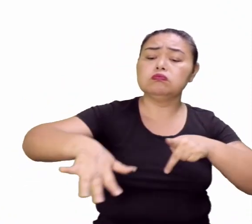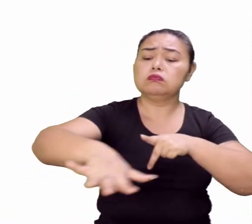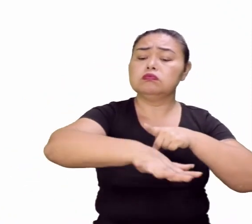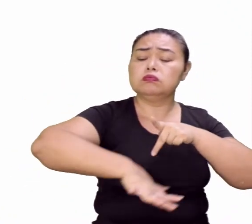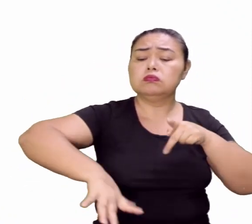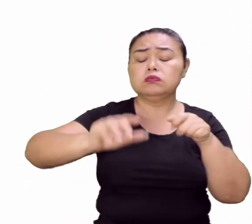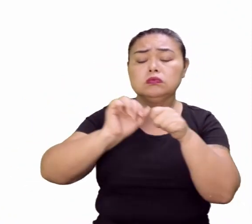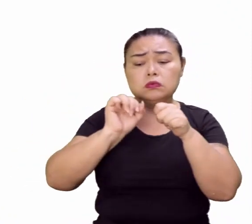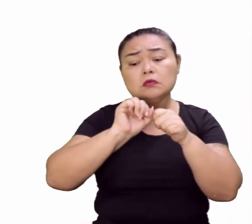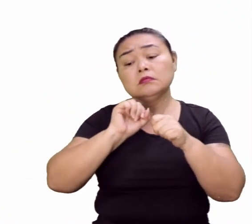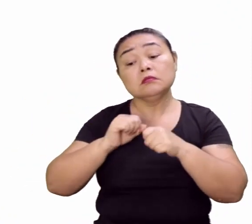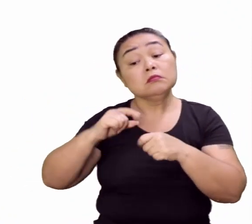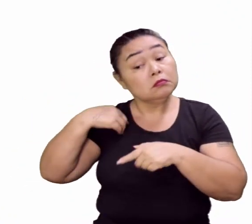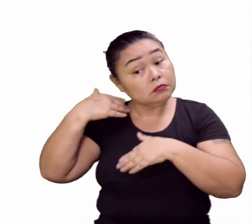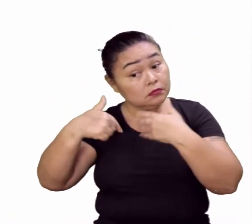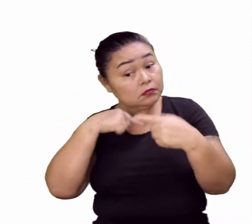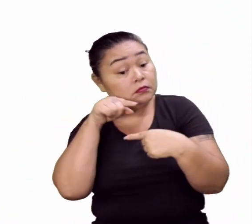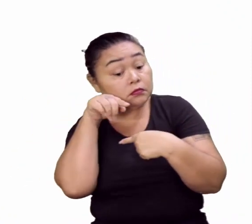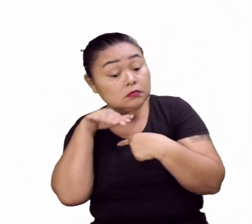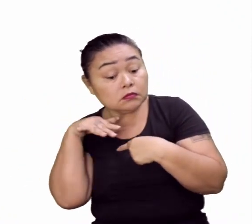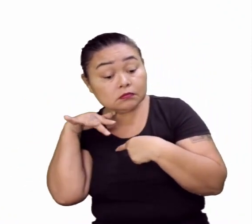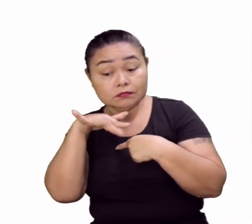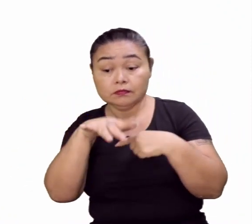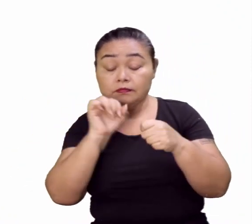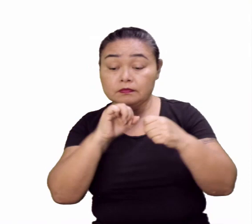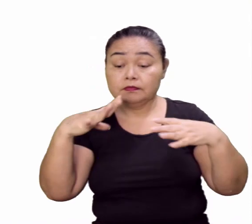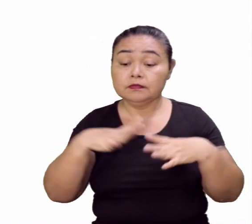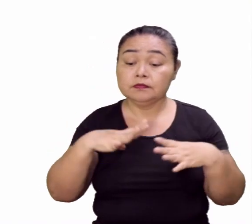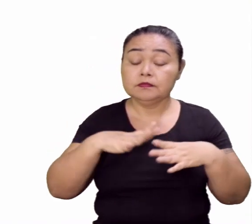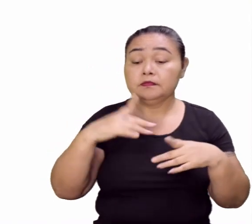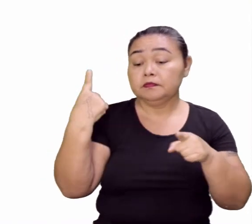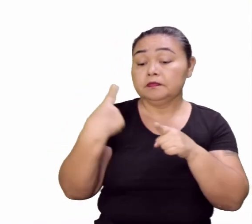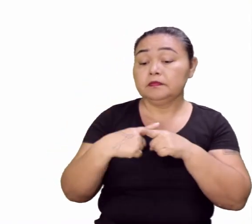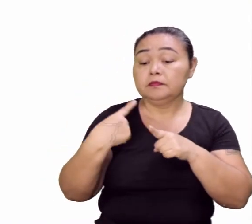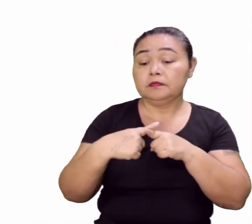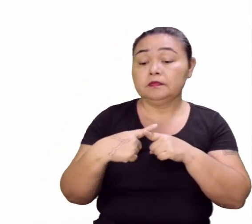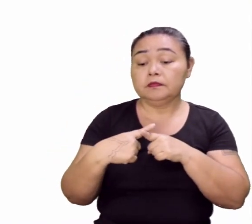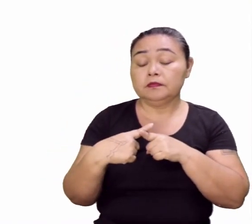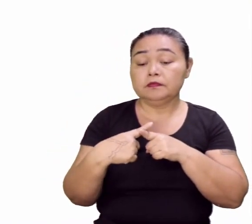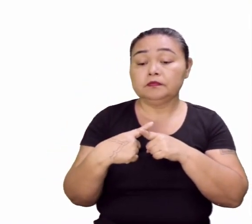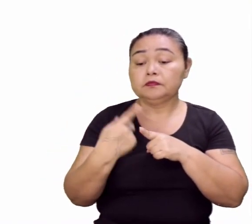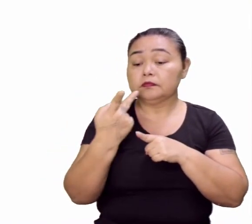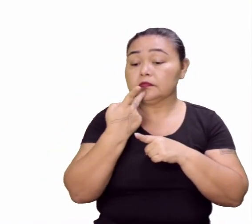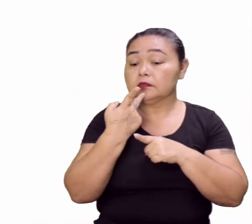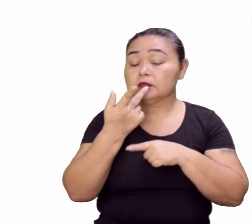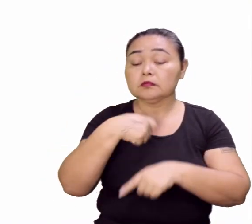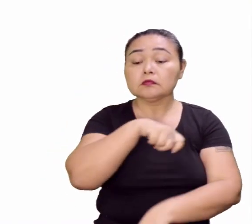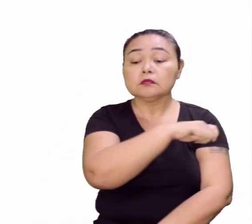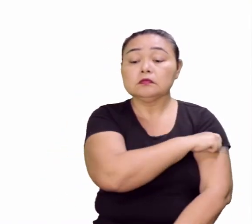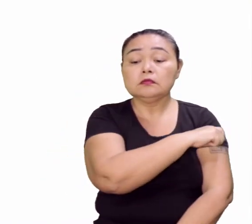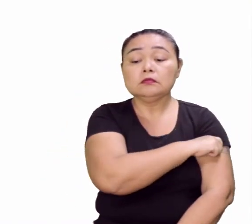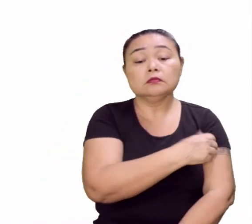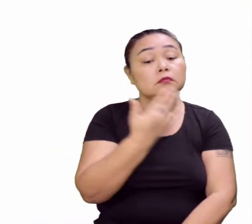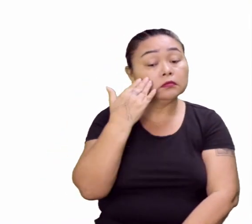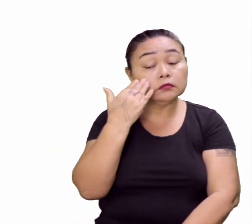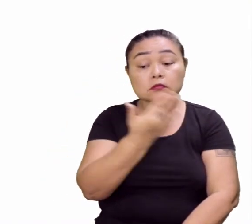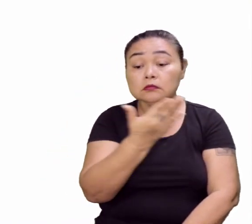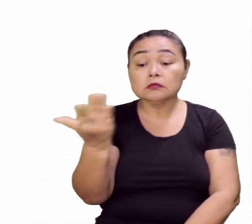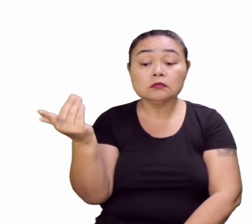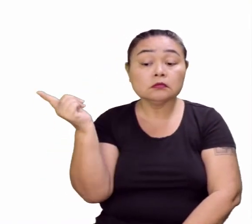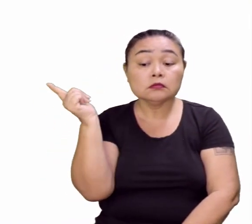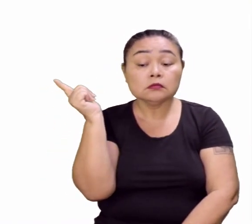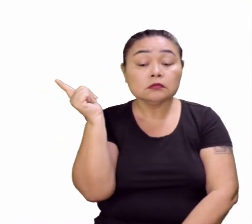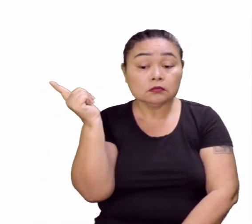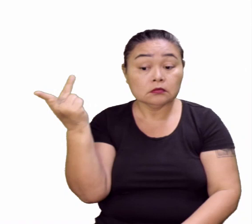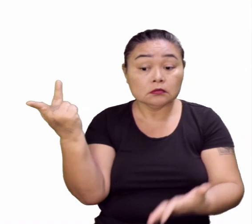sempre ir para as cidades, né, Rogério? Exatamente. Até porque a gente pode frisar, e o aluno está vendo isso acontecer, porque eles são do